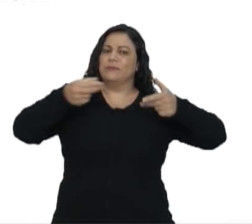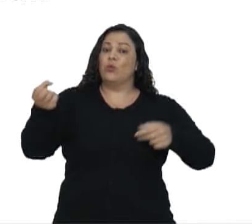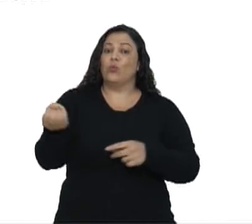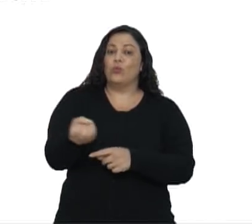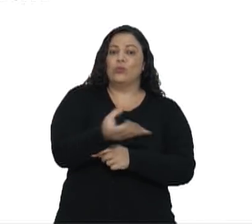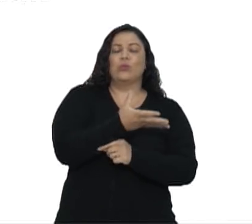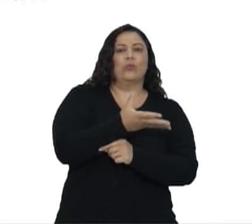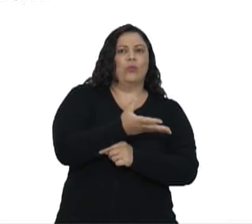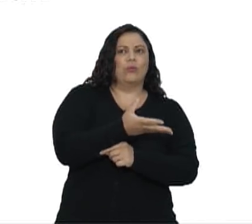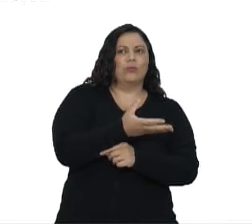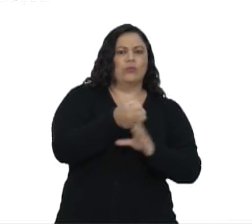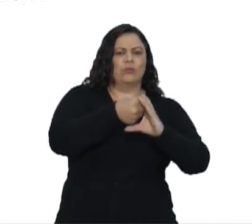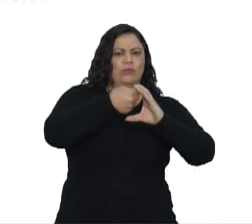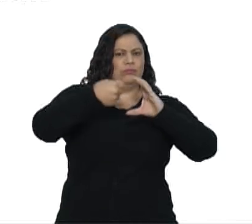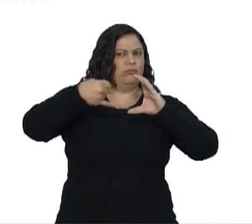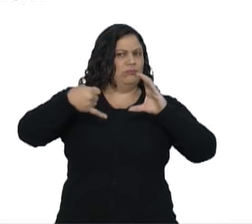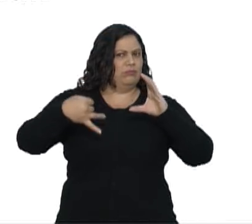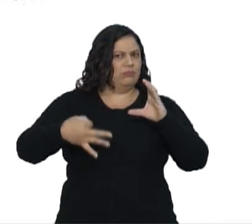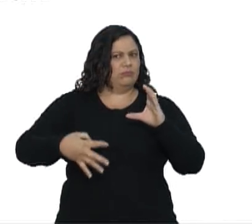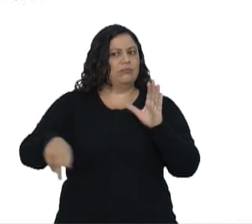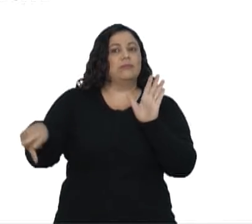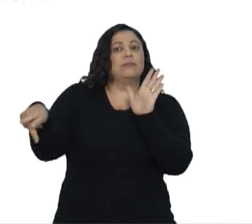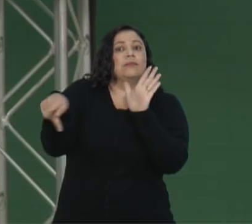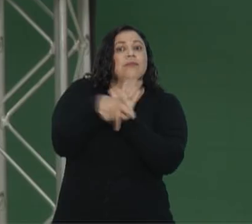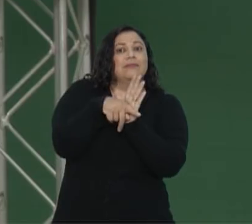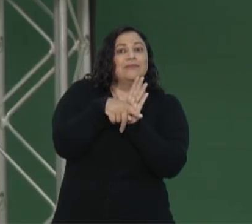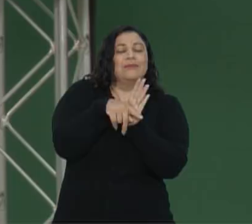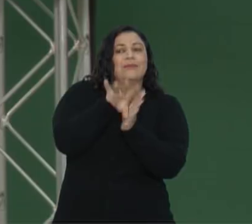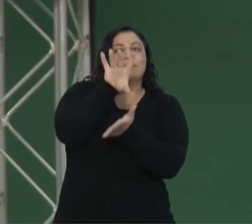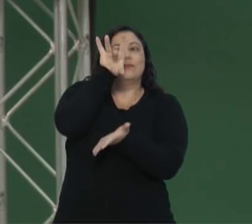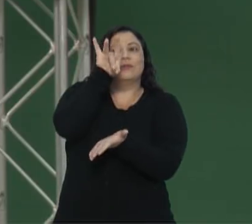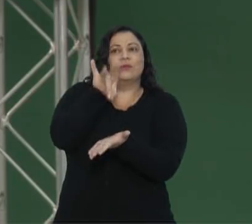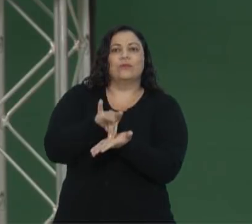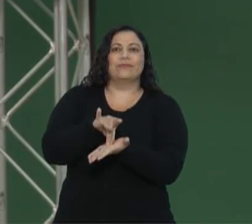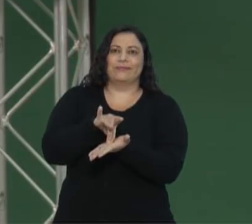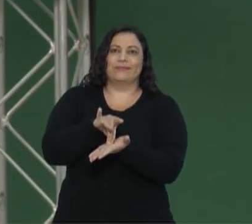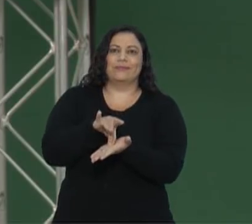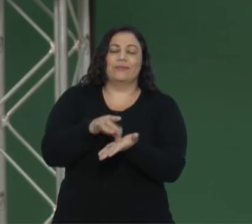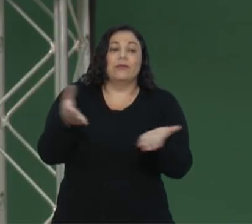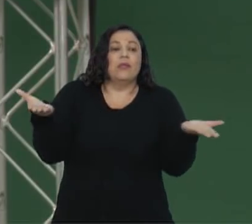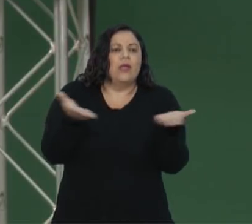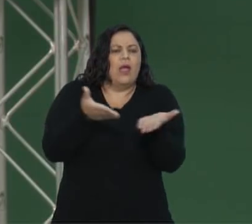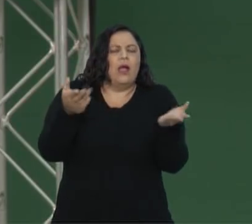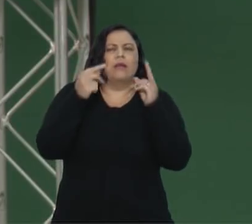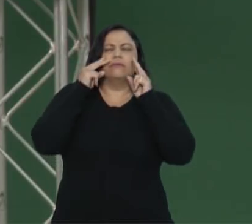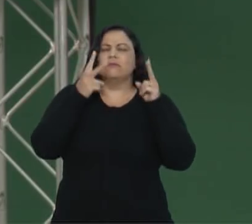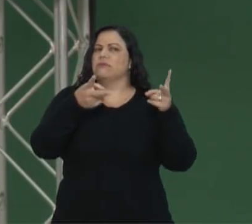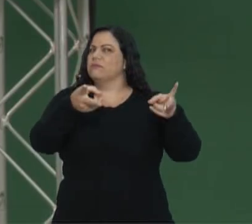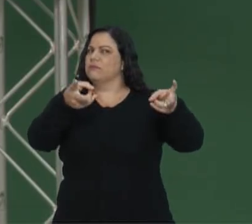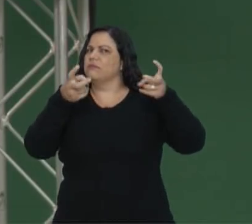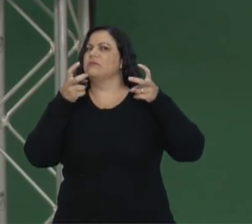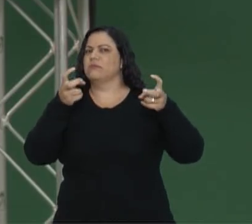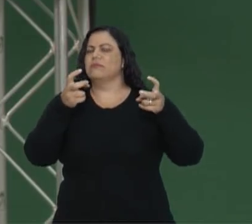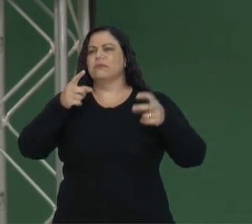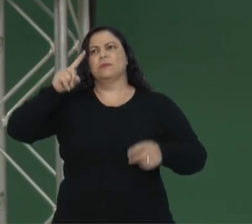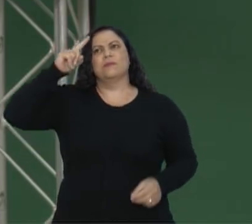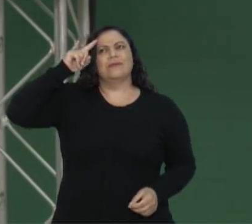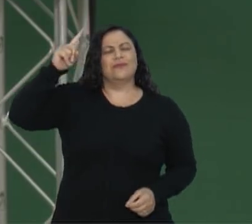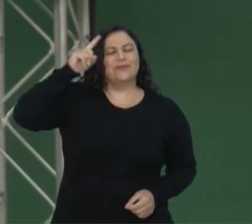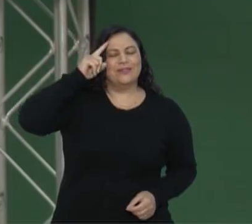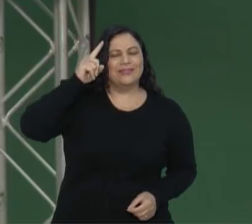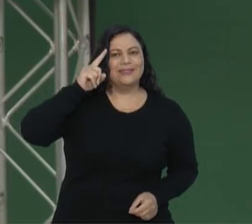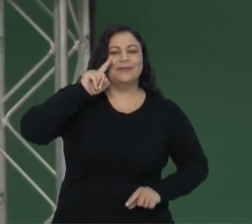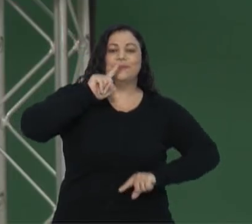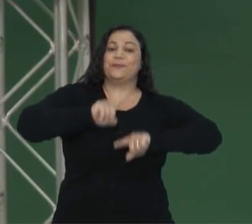material com características distintas do original. Então, hoje nós vamos ver algumas situações do cotidiano onde eu tenho um determinado